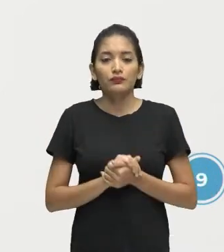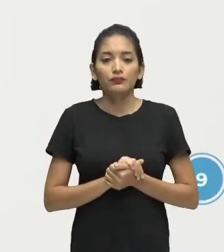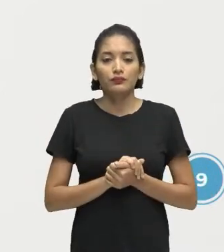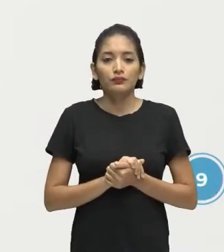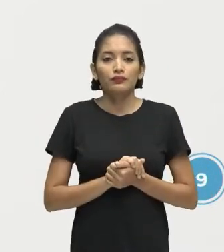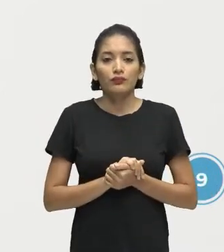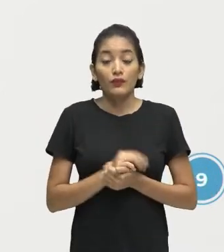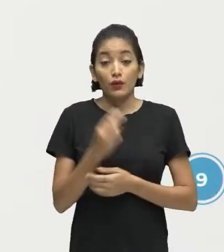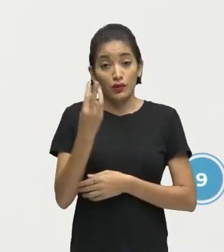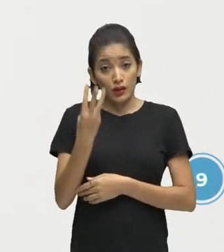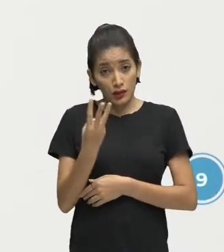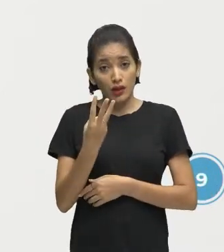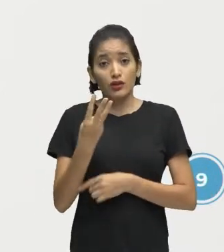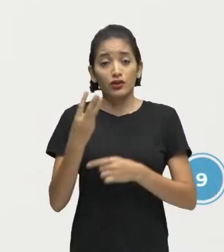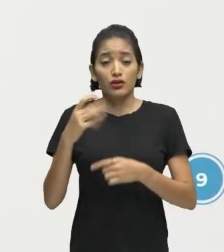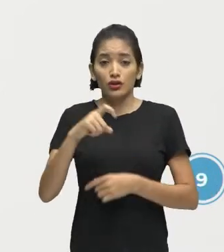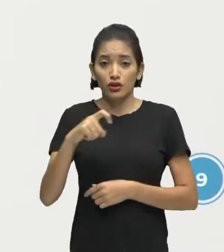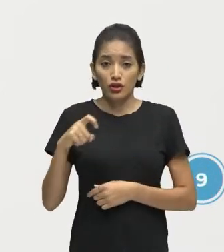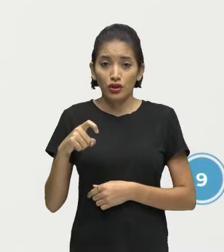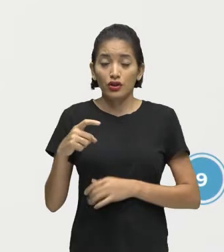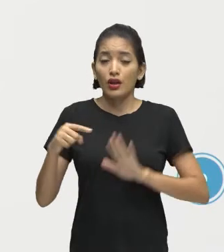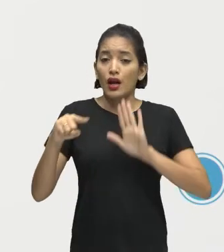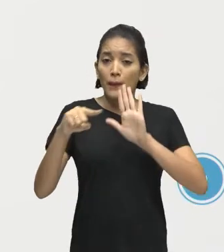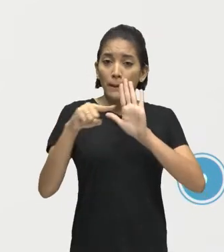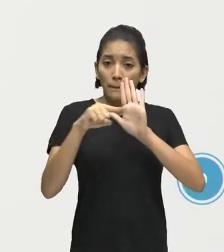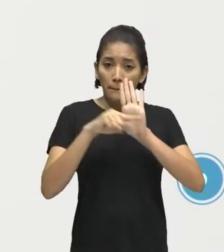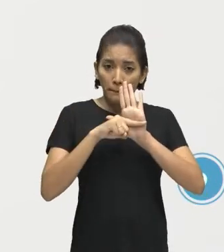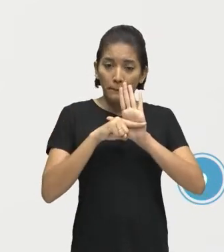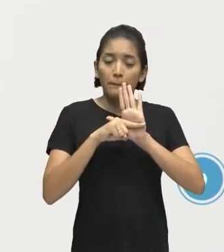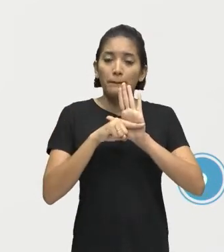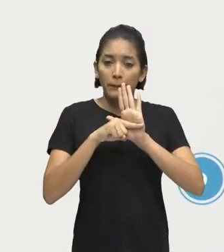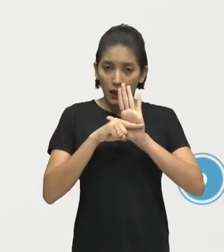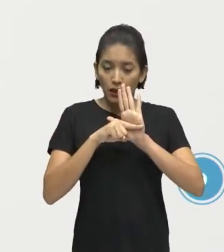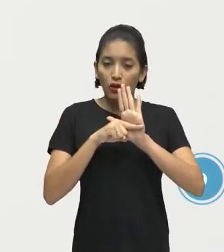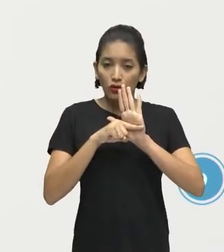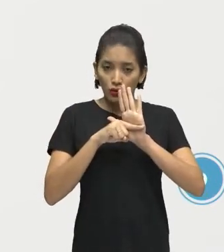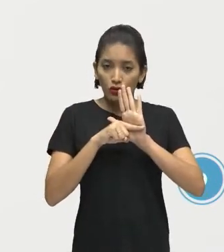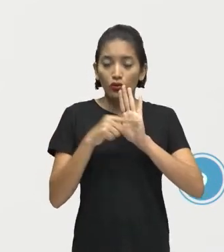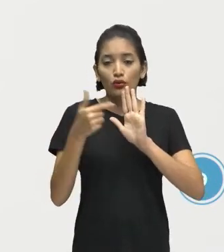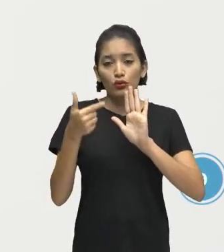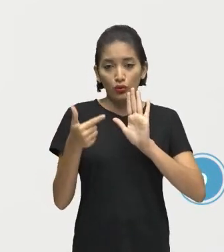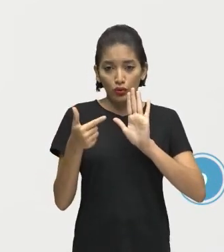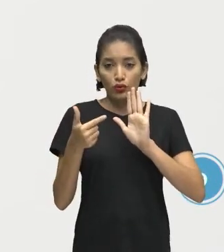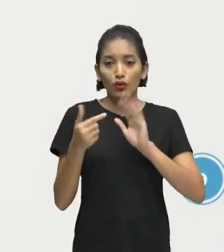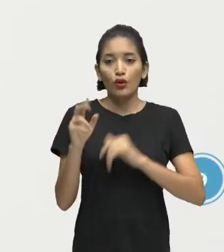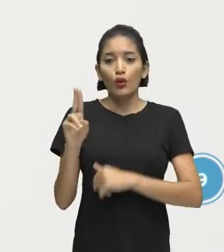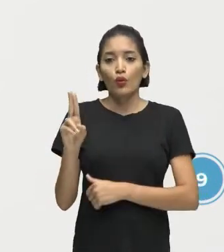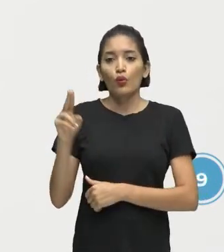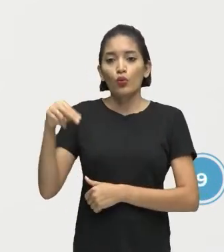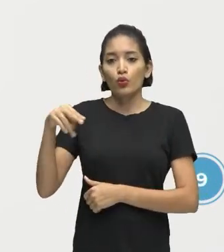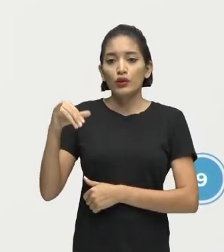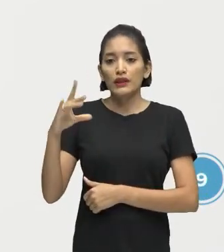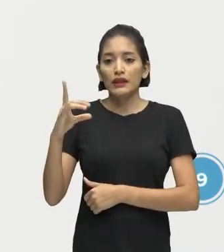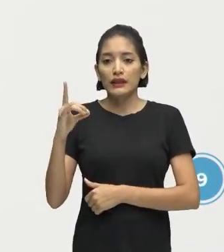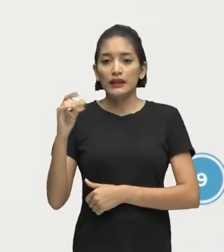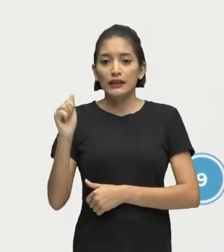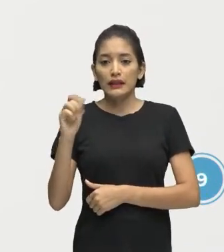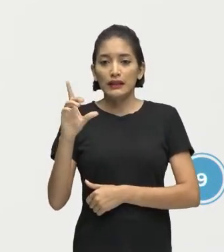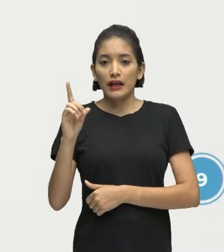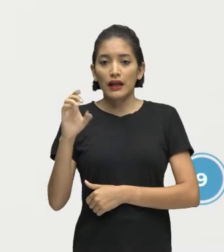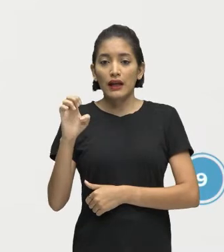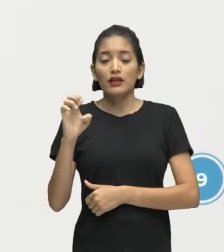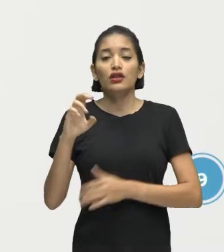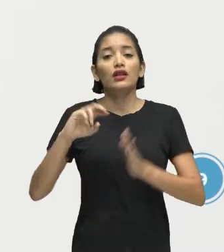ó, 3x, menos 2 unidades, menos 2, é